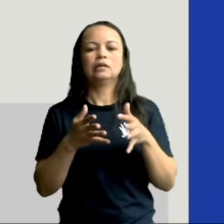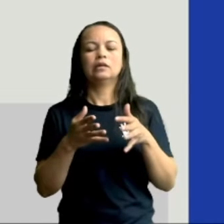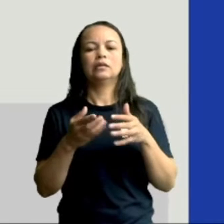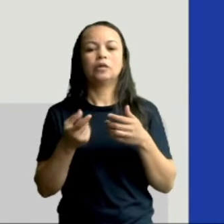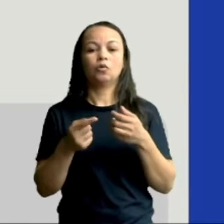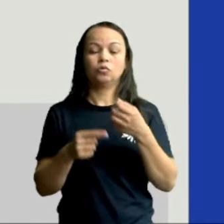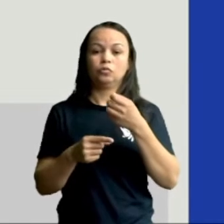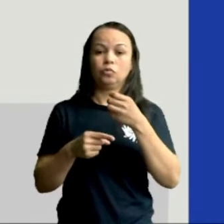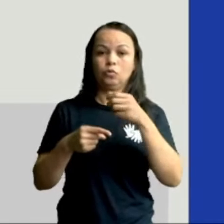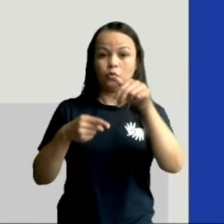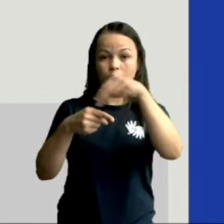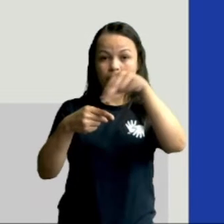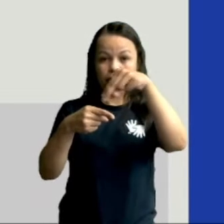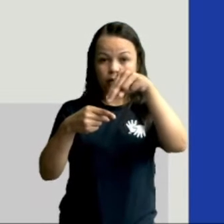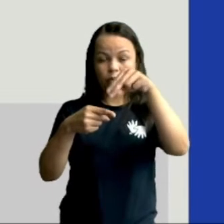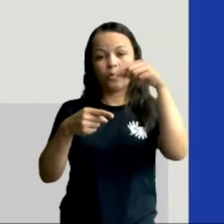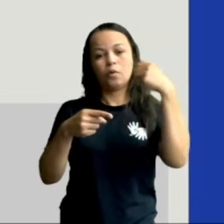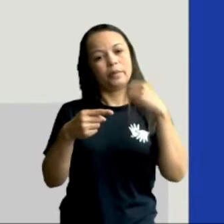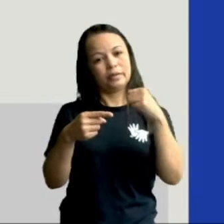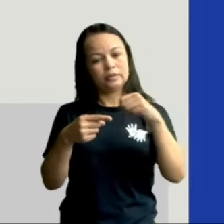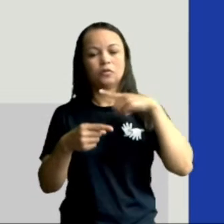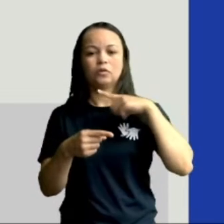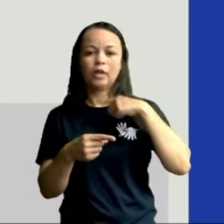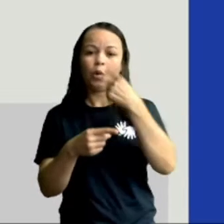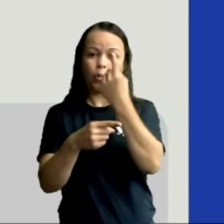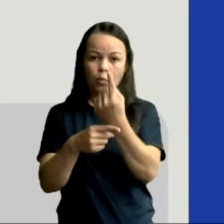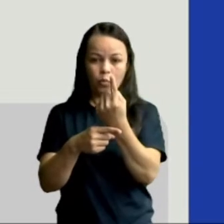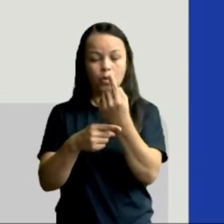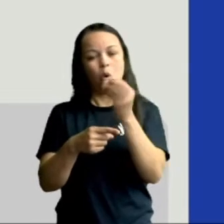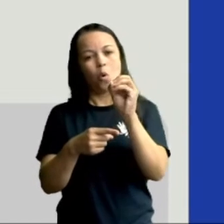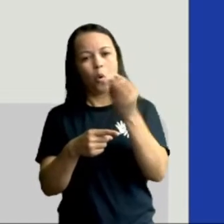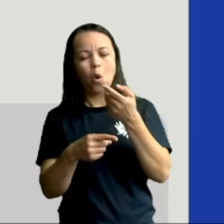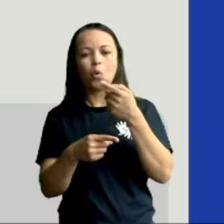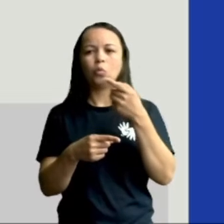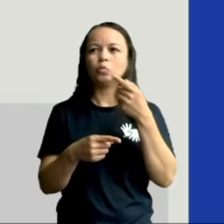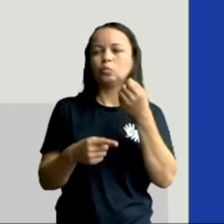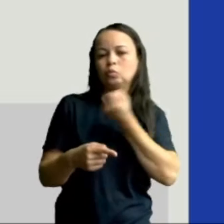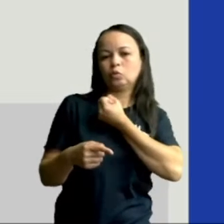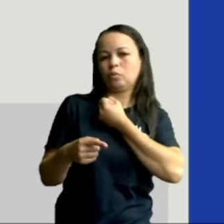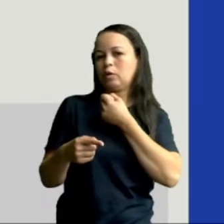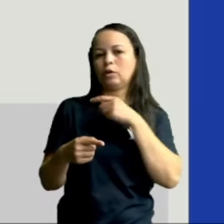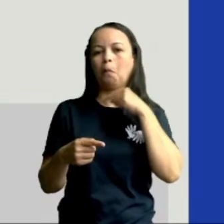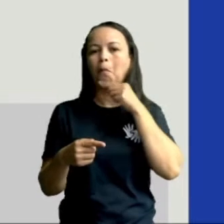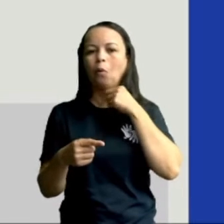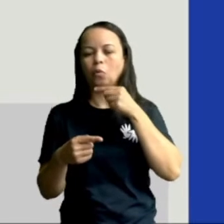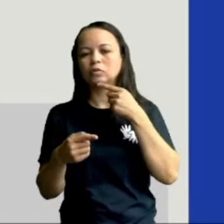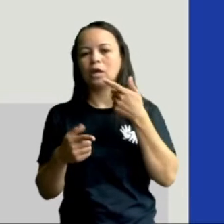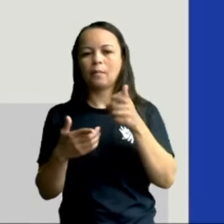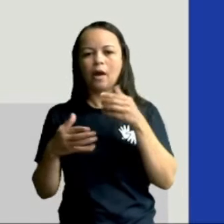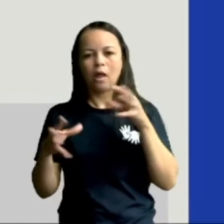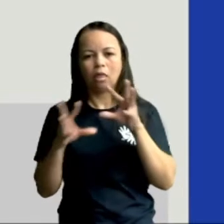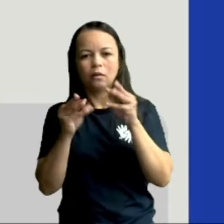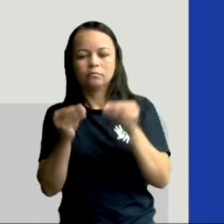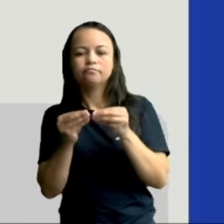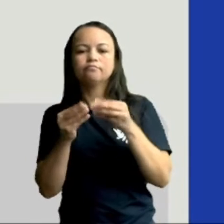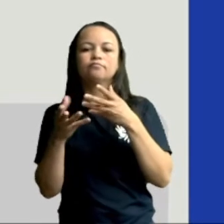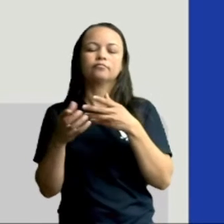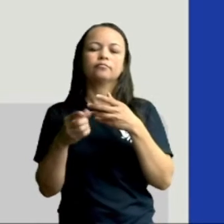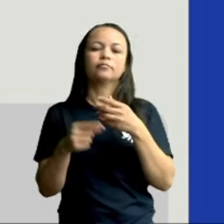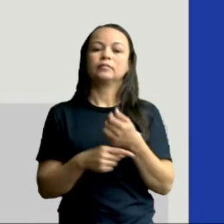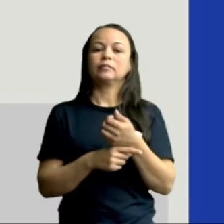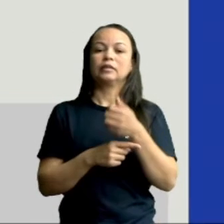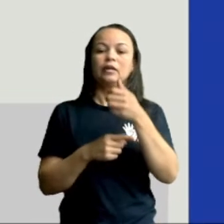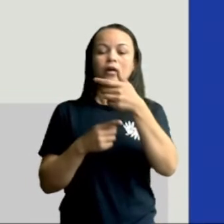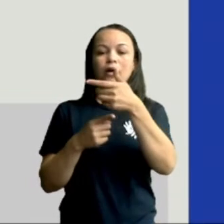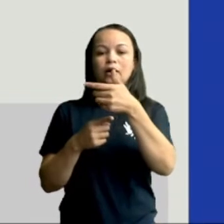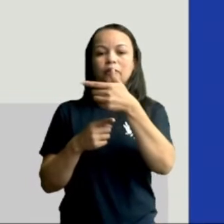meu numerador, eu preciso que fique 1 ou um número que eu não consiga mais simplificar, tá? Então, 25 dividido por 25, 1, e